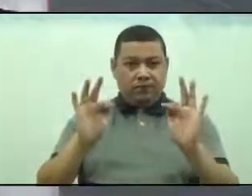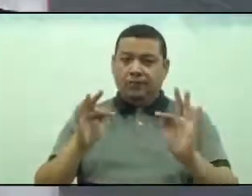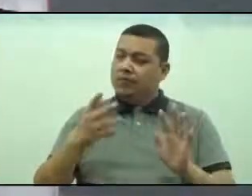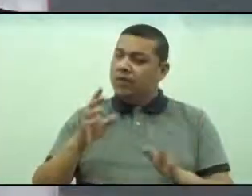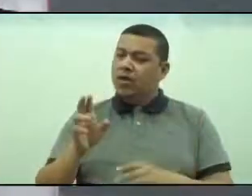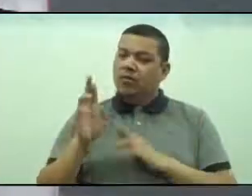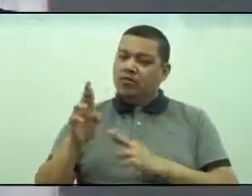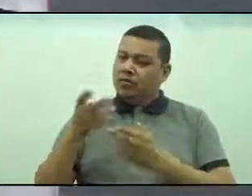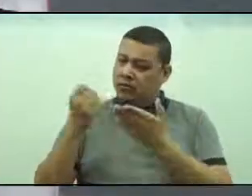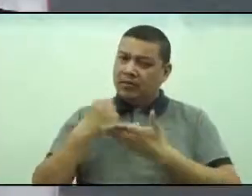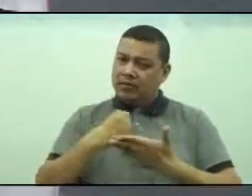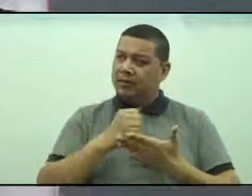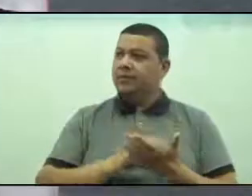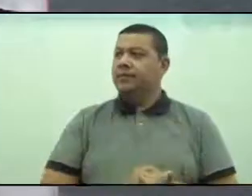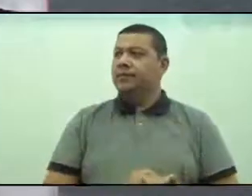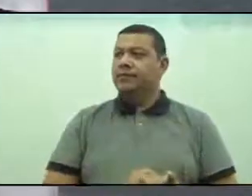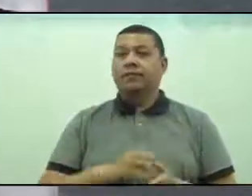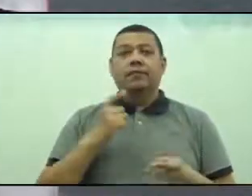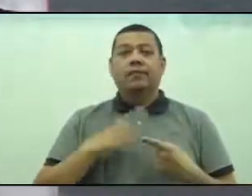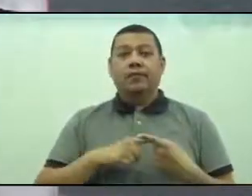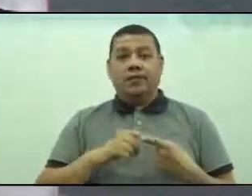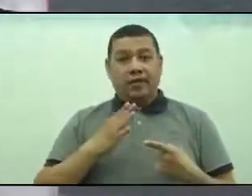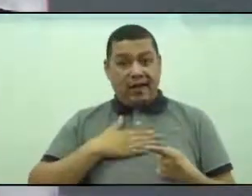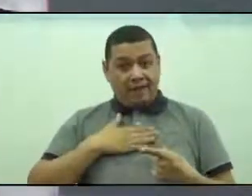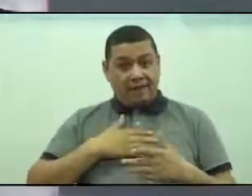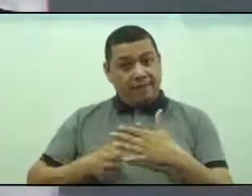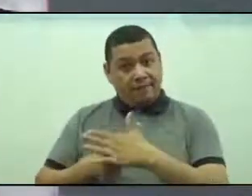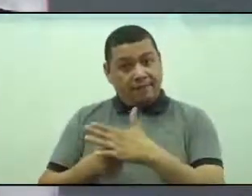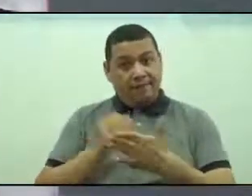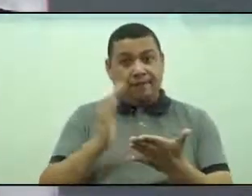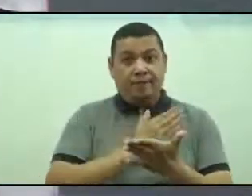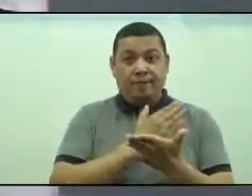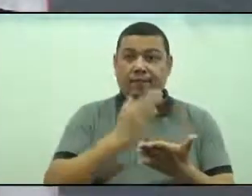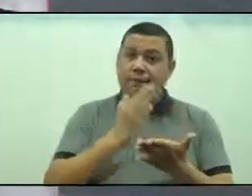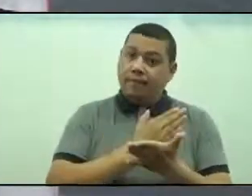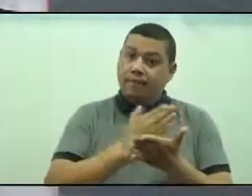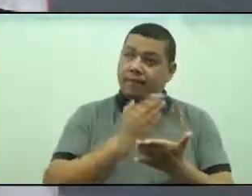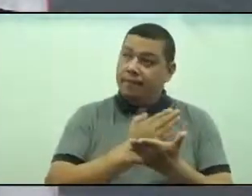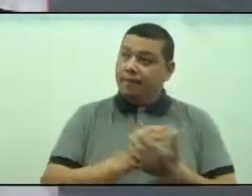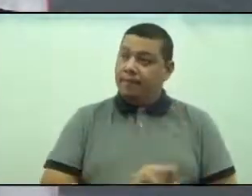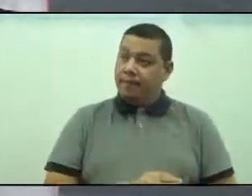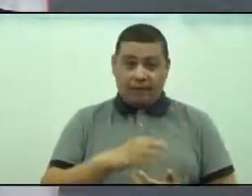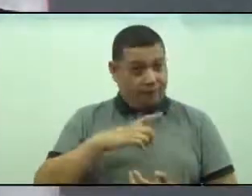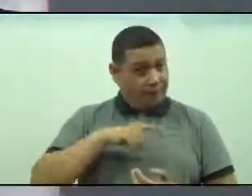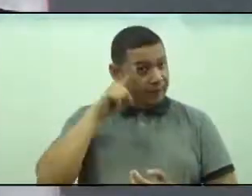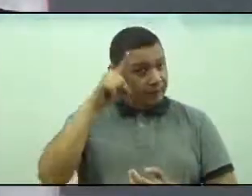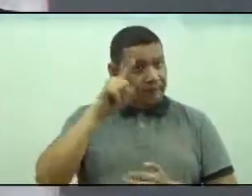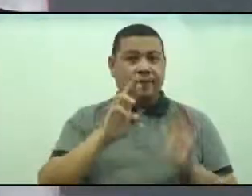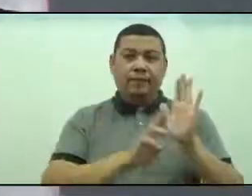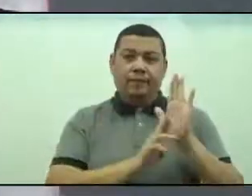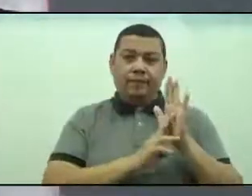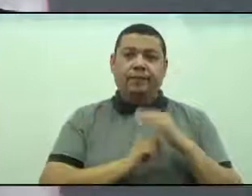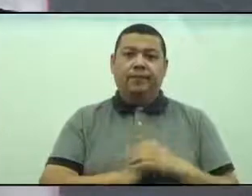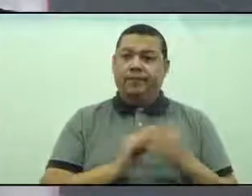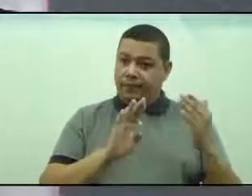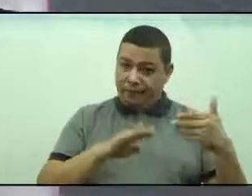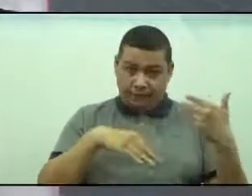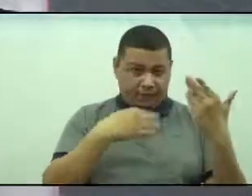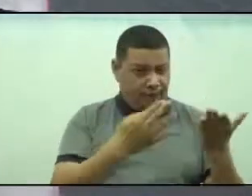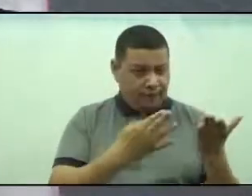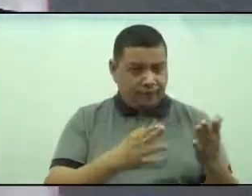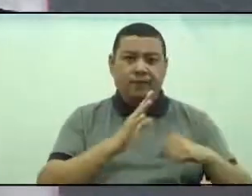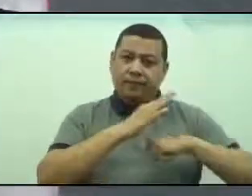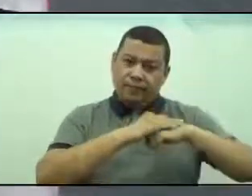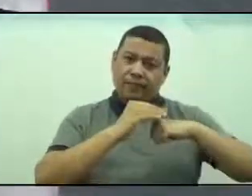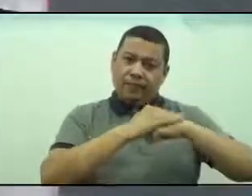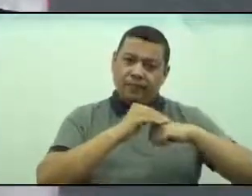disse. E nas minhas reivindicações, algumas ruas também serão de lá, que eu passarei ao senhor com muito carinho